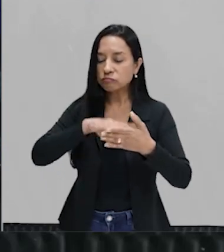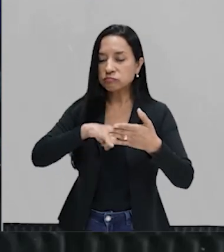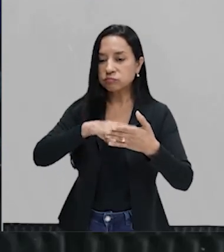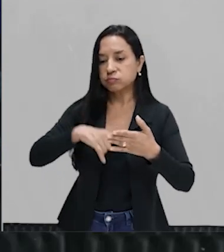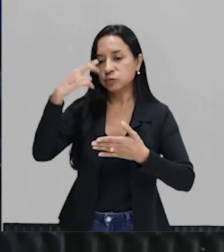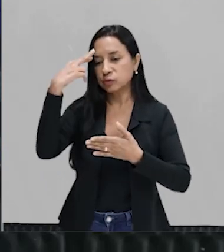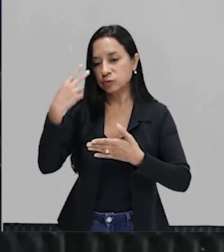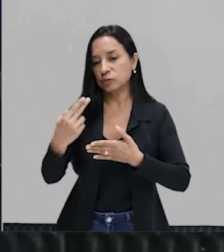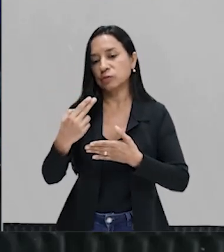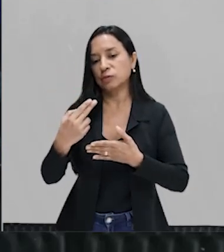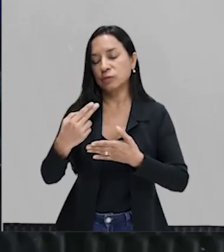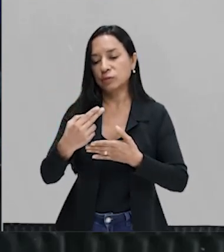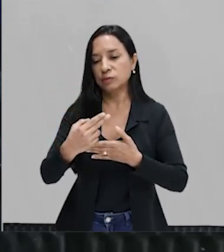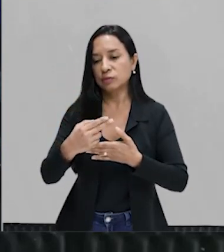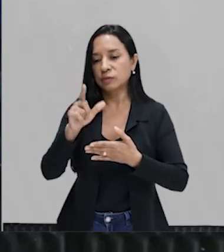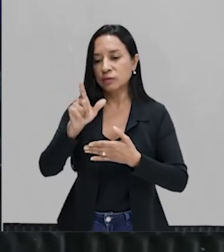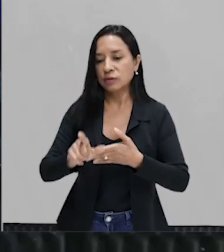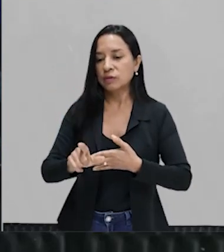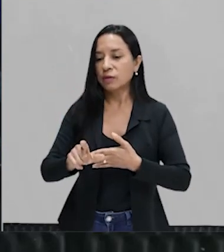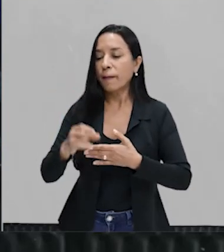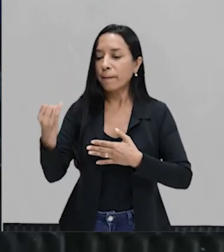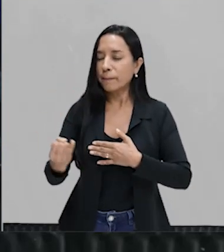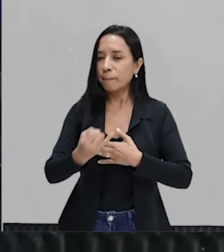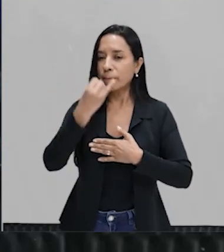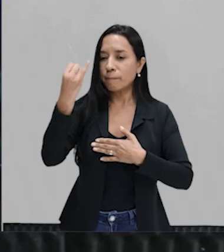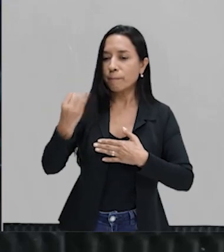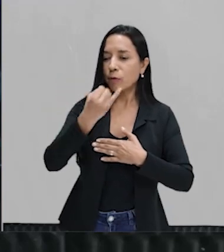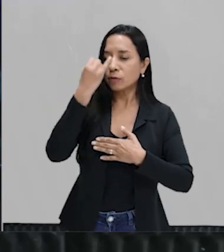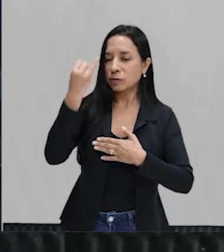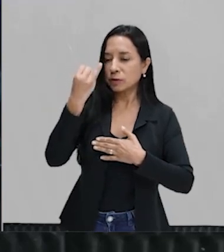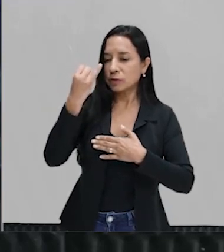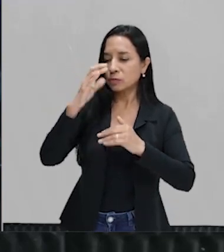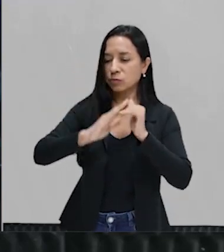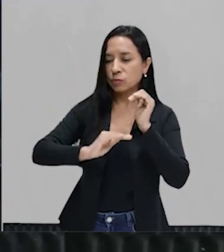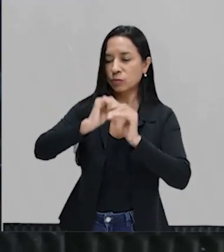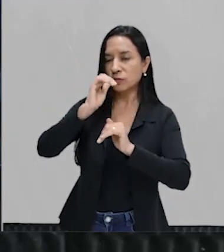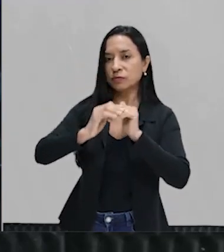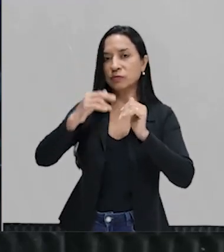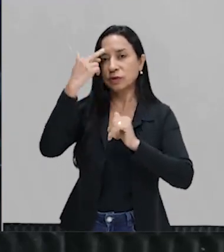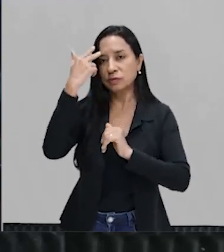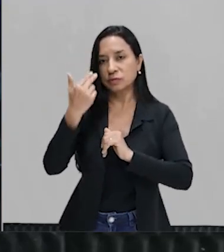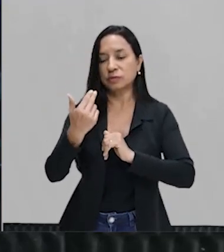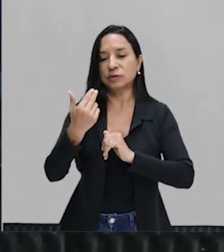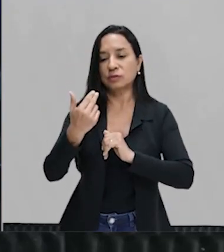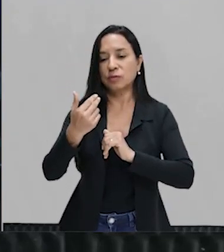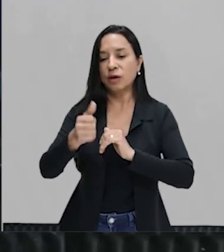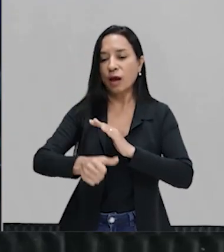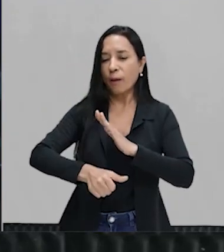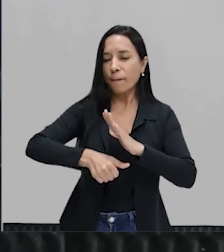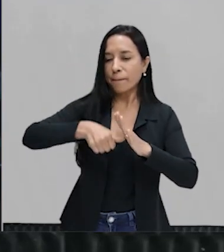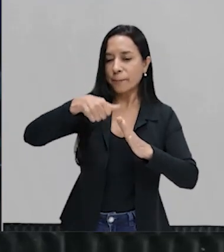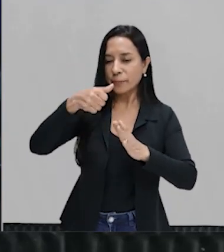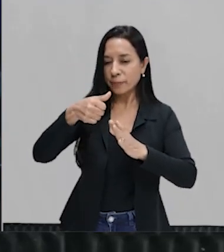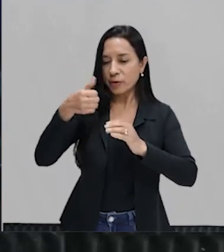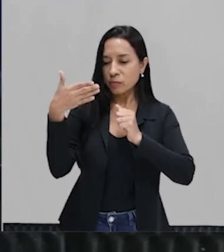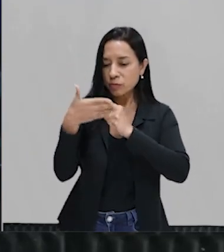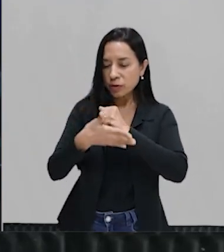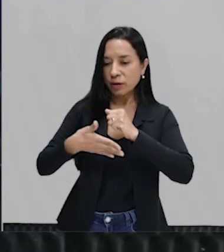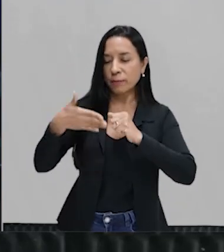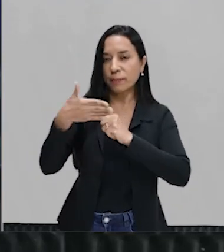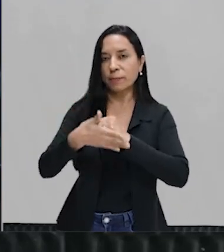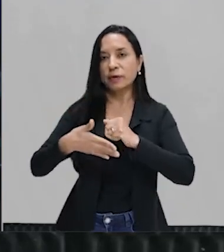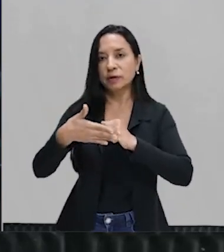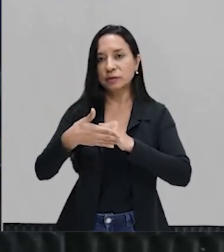históricos, eles acabam sendo a alma do historiador. Afinal de contas, é a matéria-prima que os